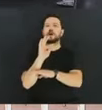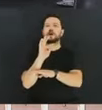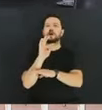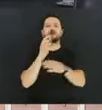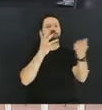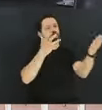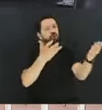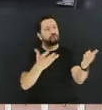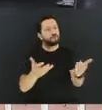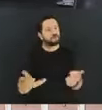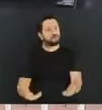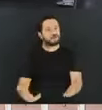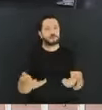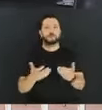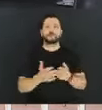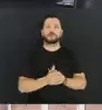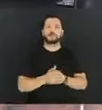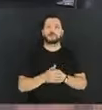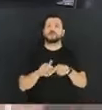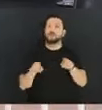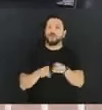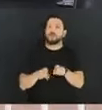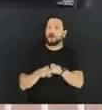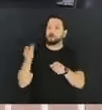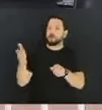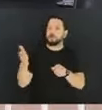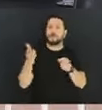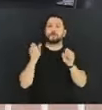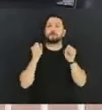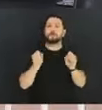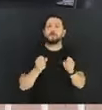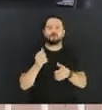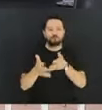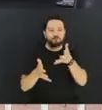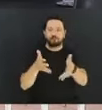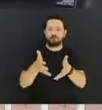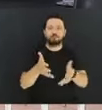e para que conceda a palavra à convidada.